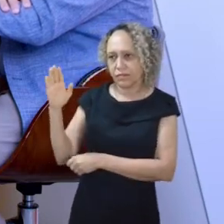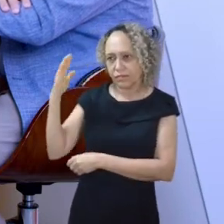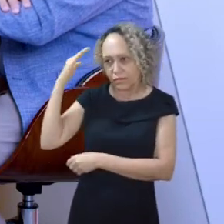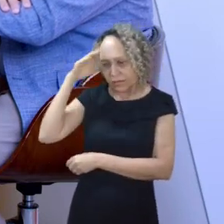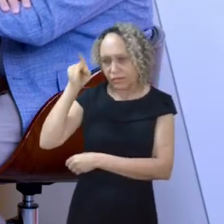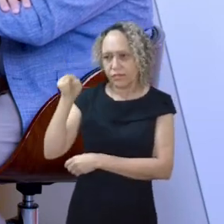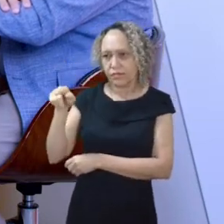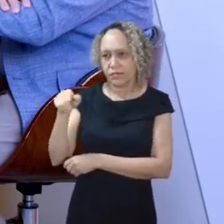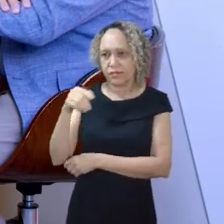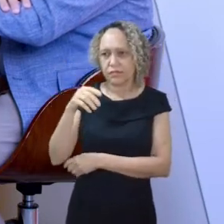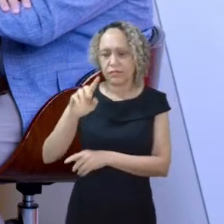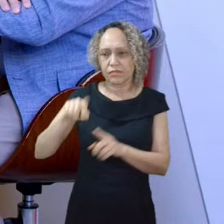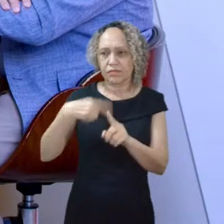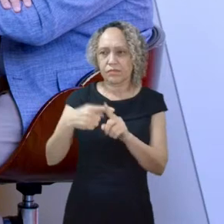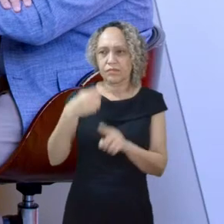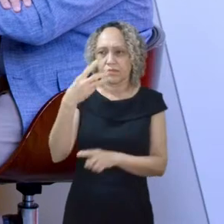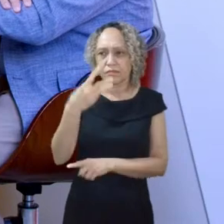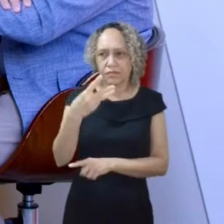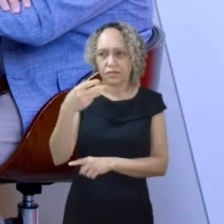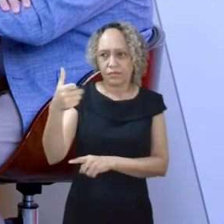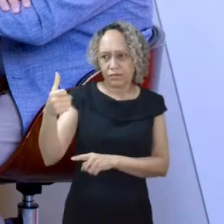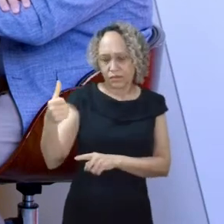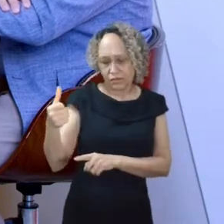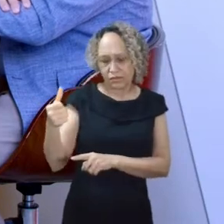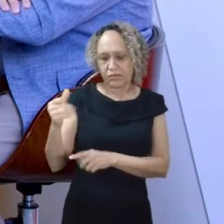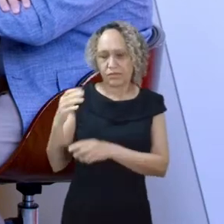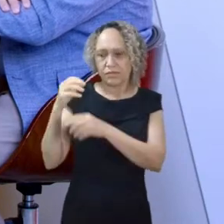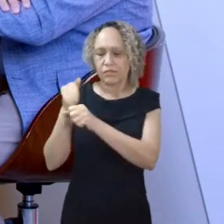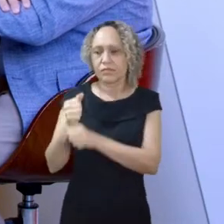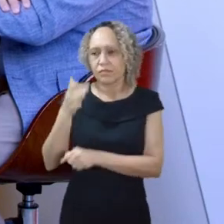pessoas juntamente com ele. A gente ouviu e viu também